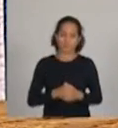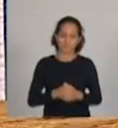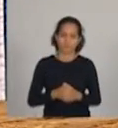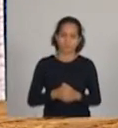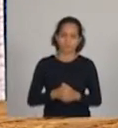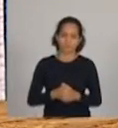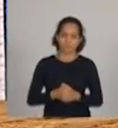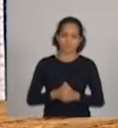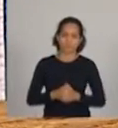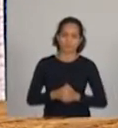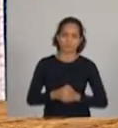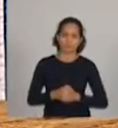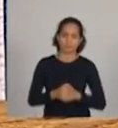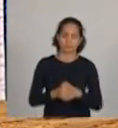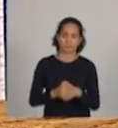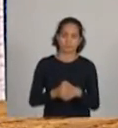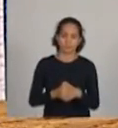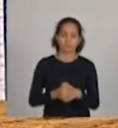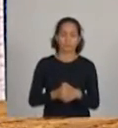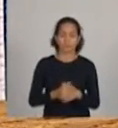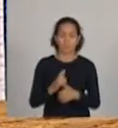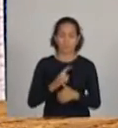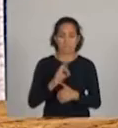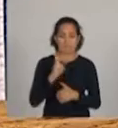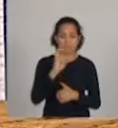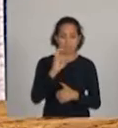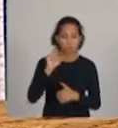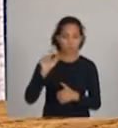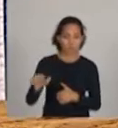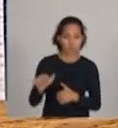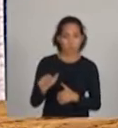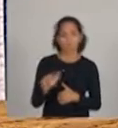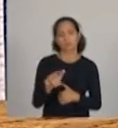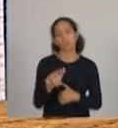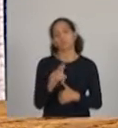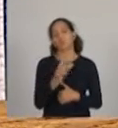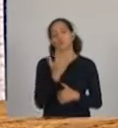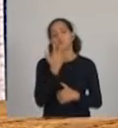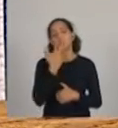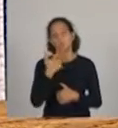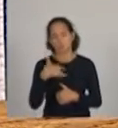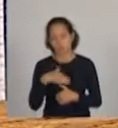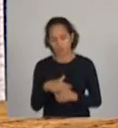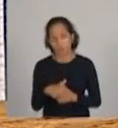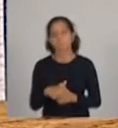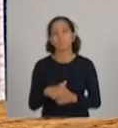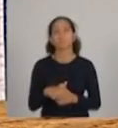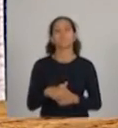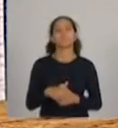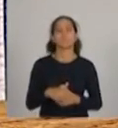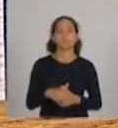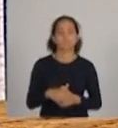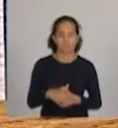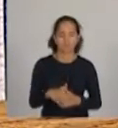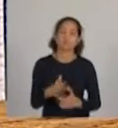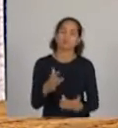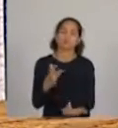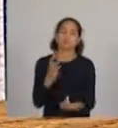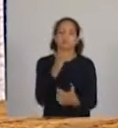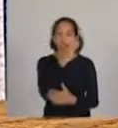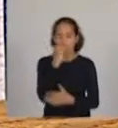tem aproximadamente 5 mil crianças e adolescentes para serem adotados.